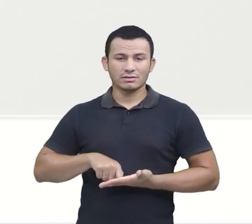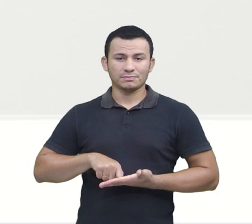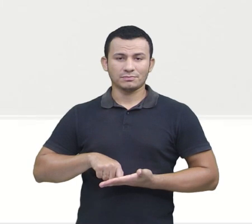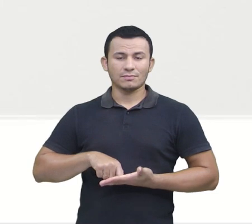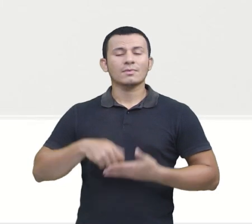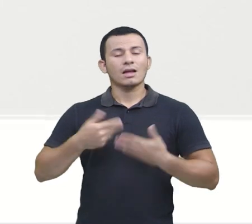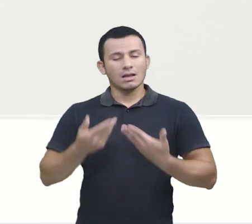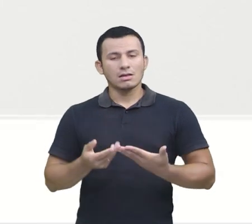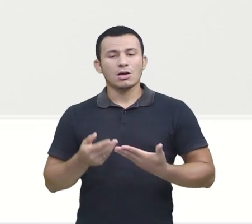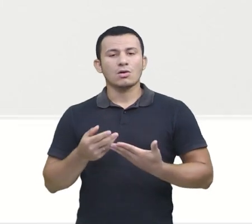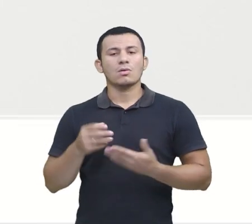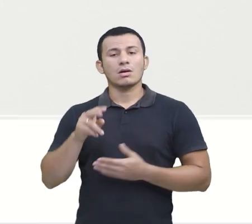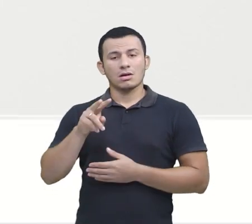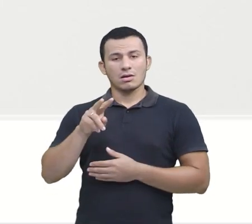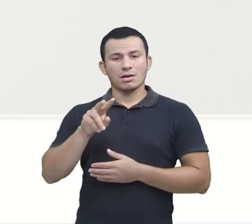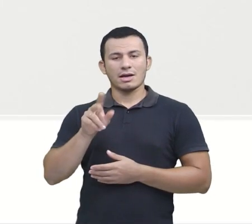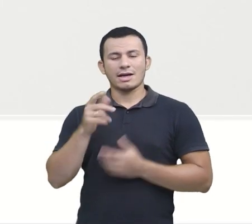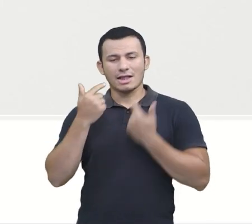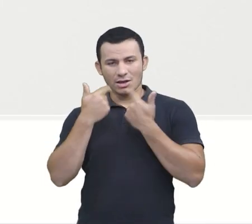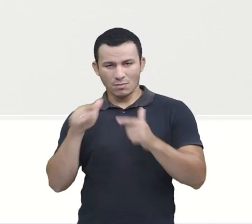é a linguagem verbal